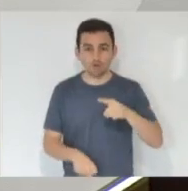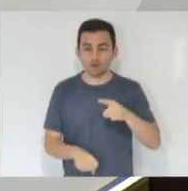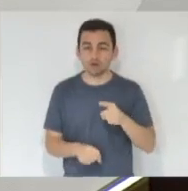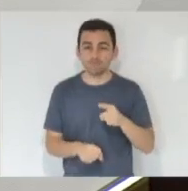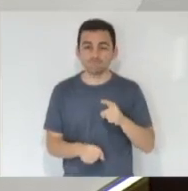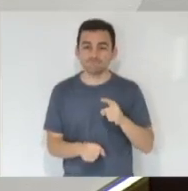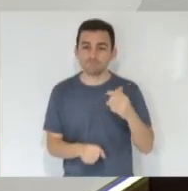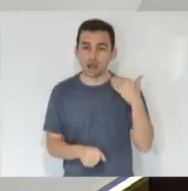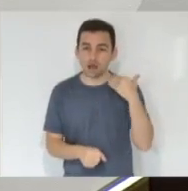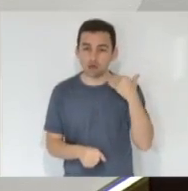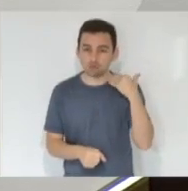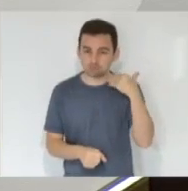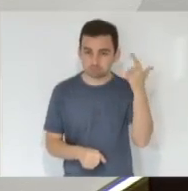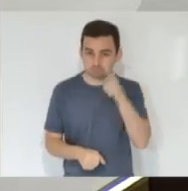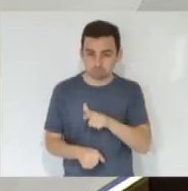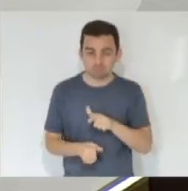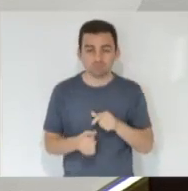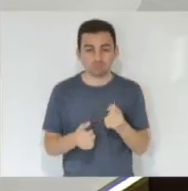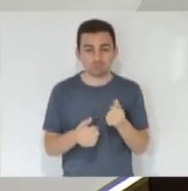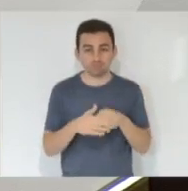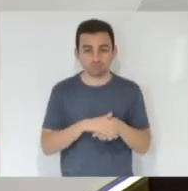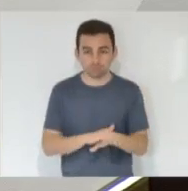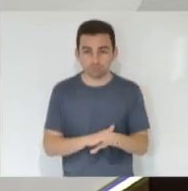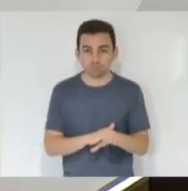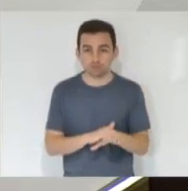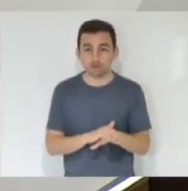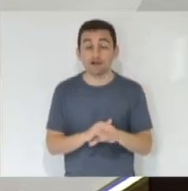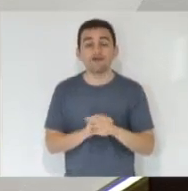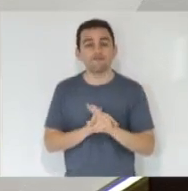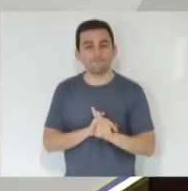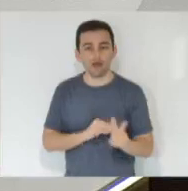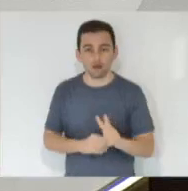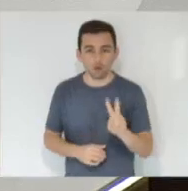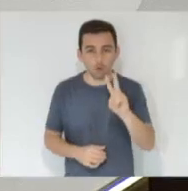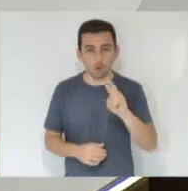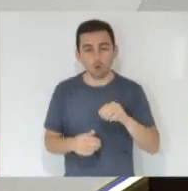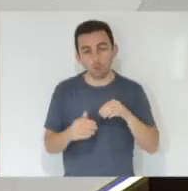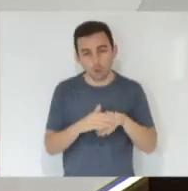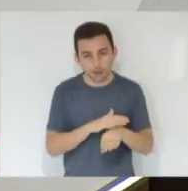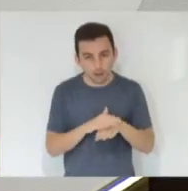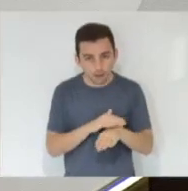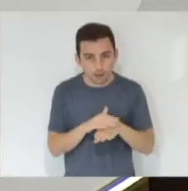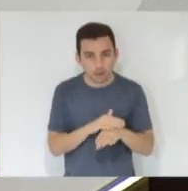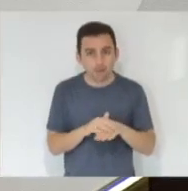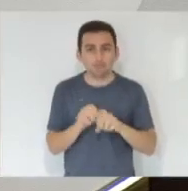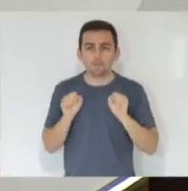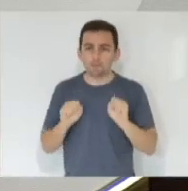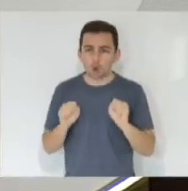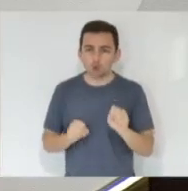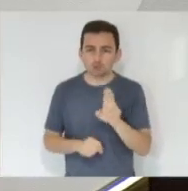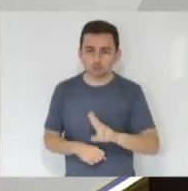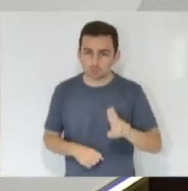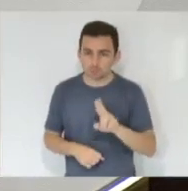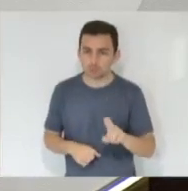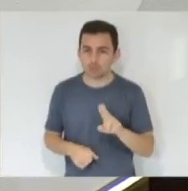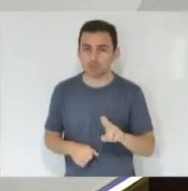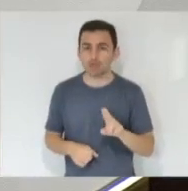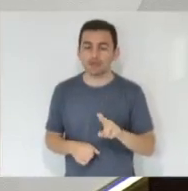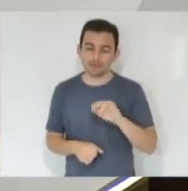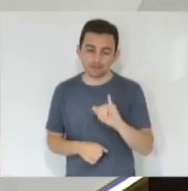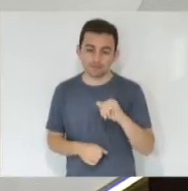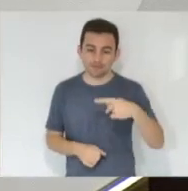do programa Nota Segura. Esses valores acumulados poderão ser usados para pagamento de